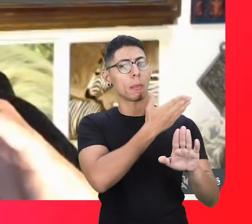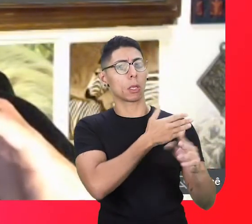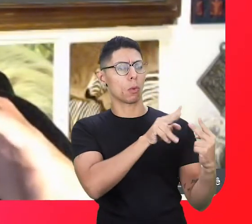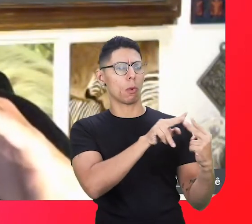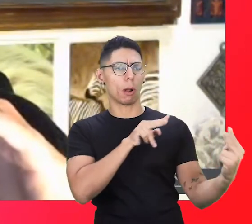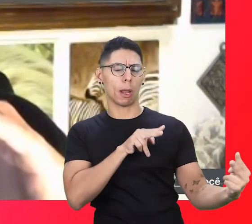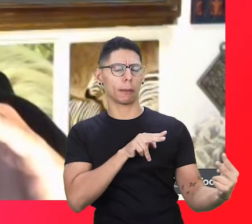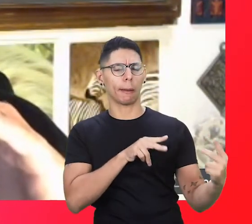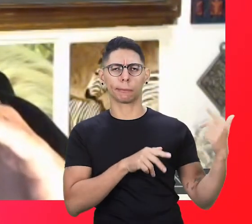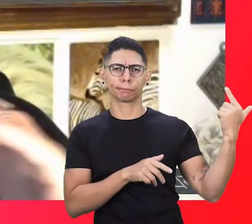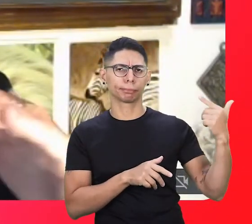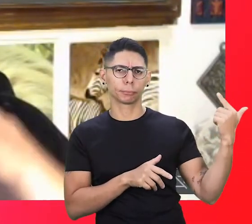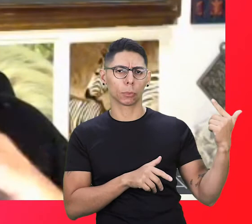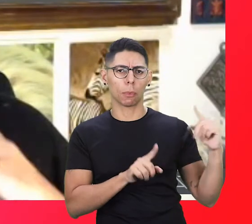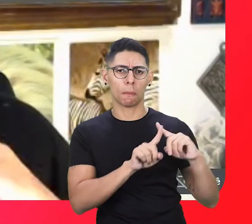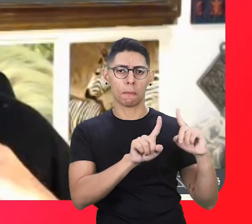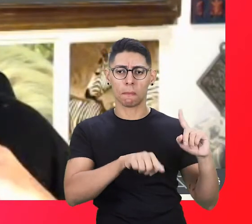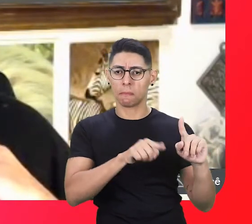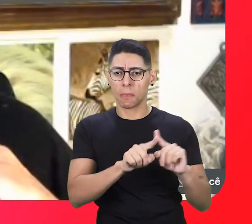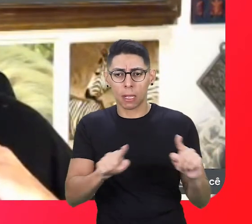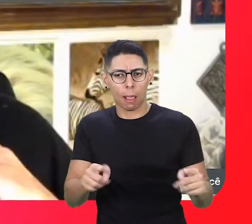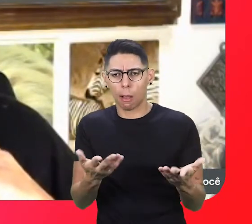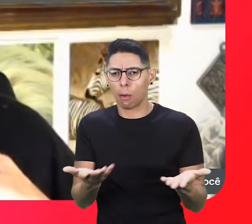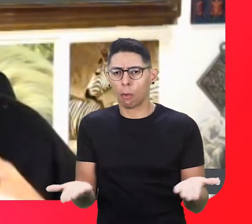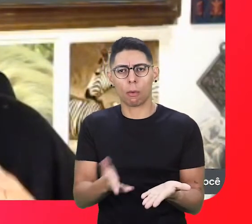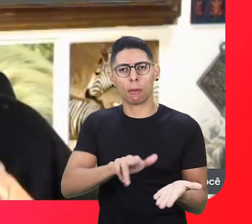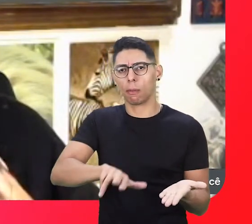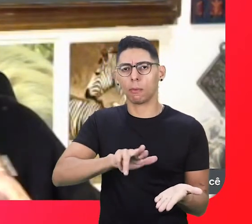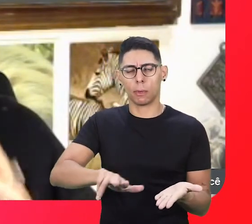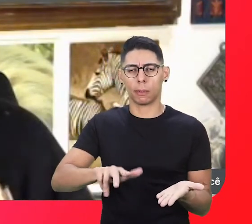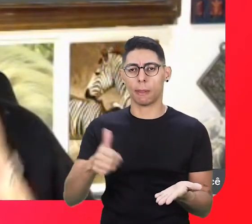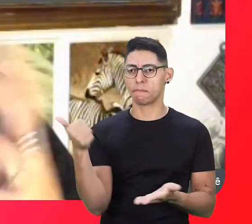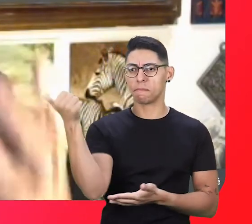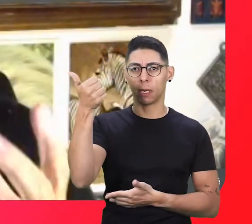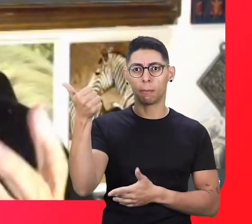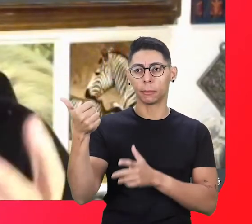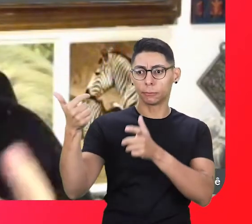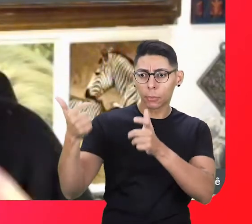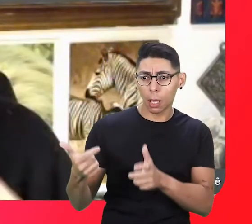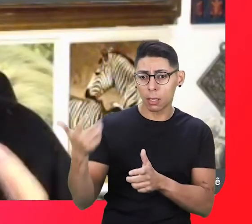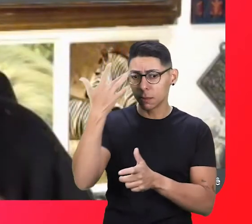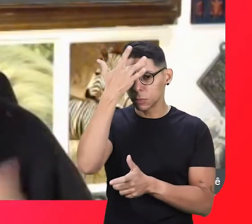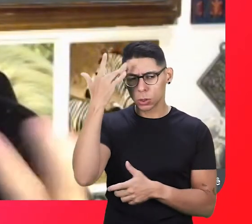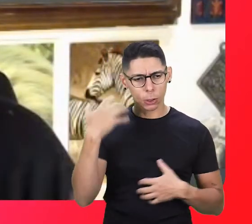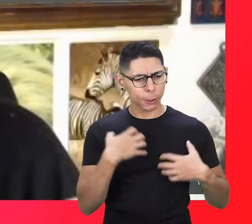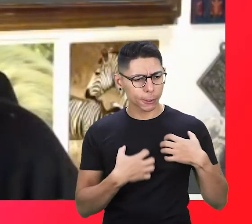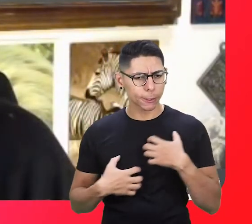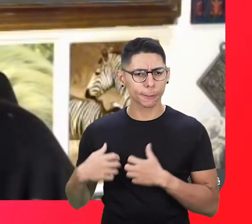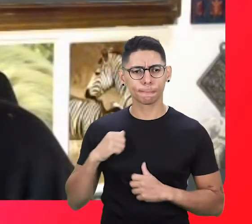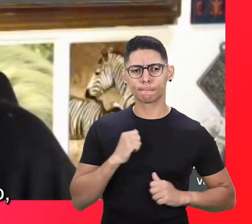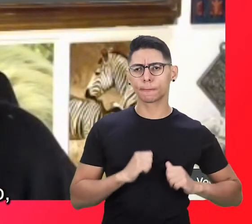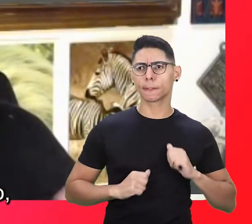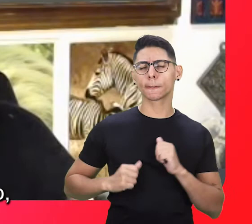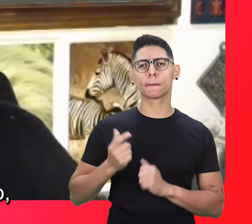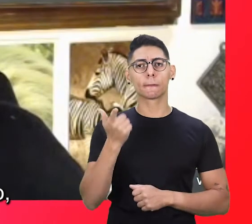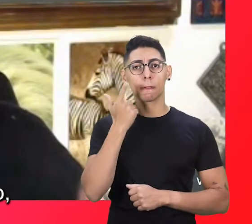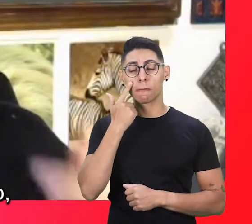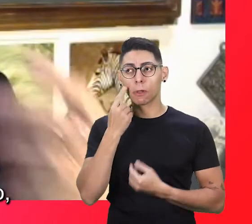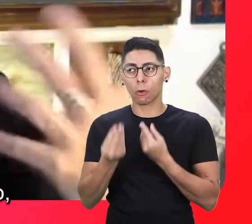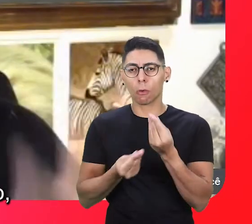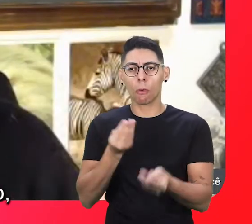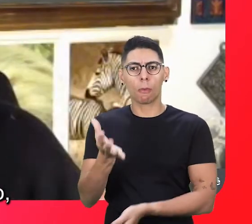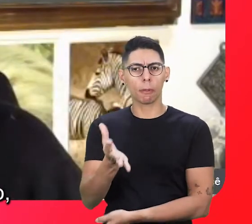lugar, né? Agora o online não vai ficar em segundo lugar. E as pessoas ansiosas para ver como é esse presencial, e a